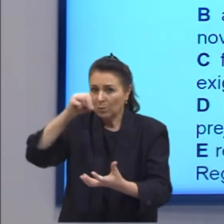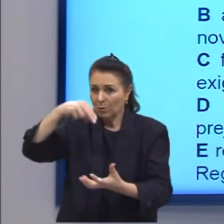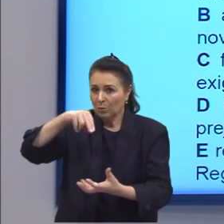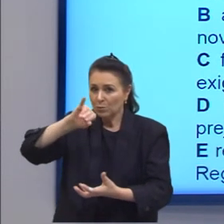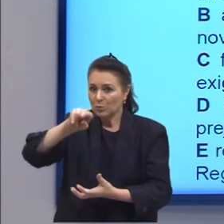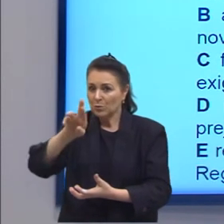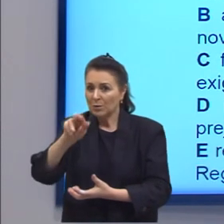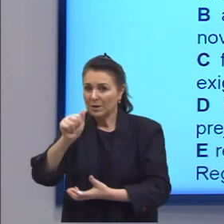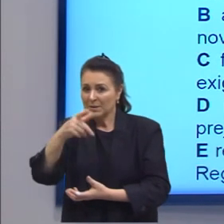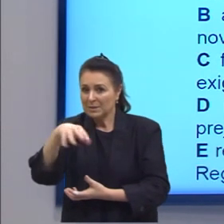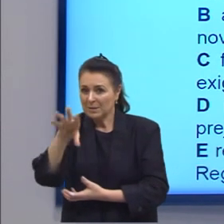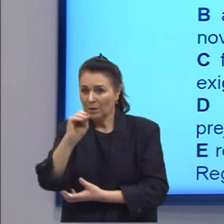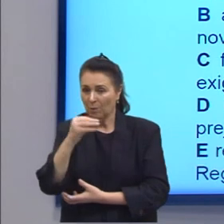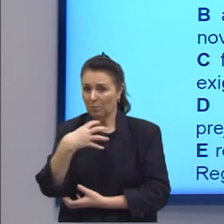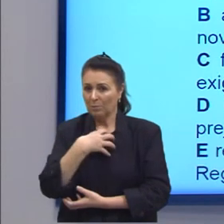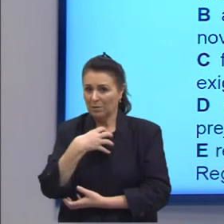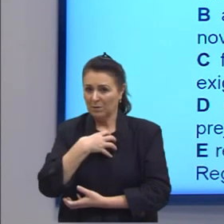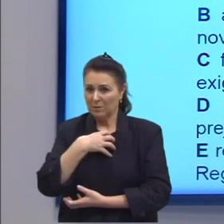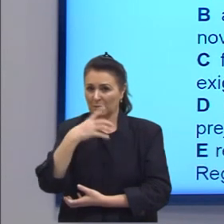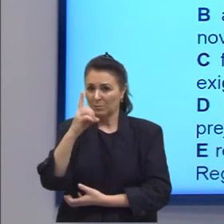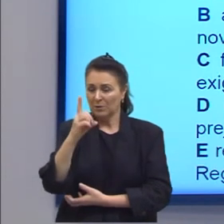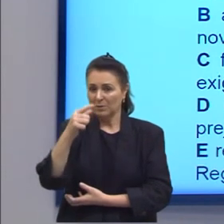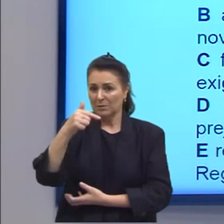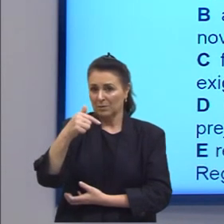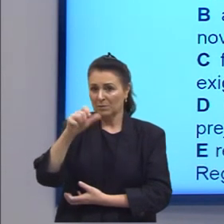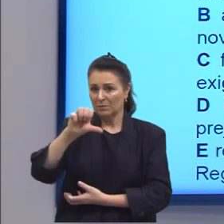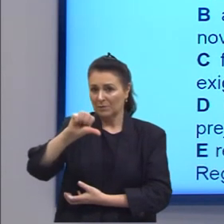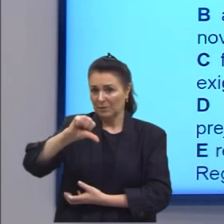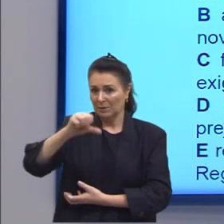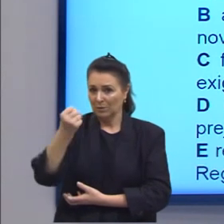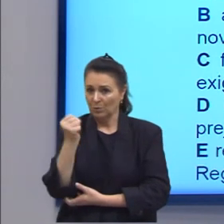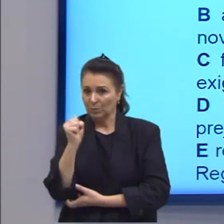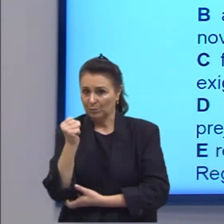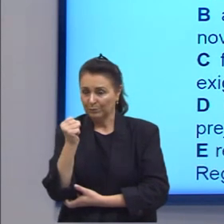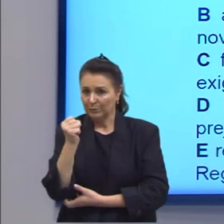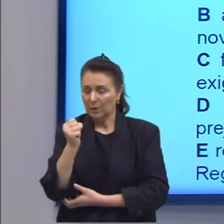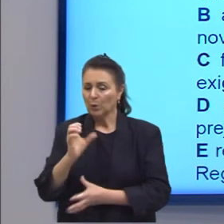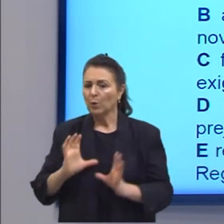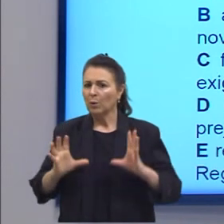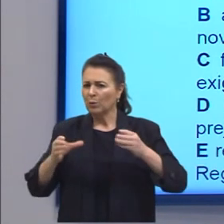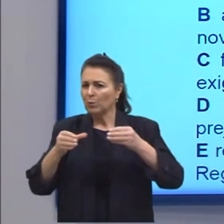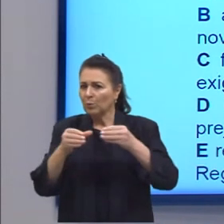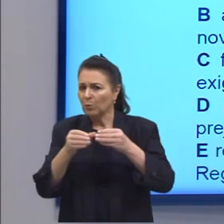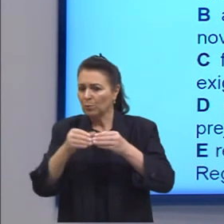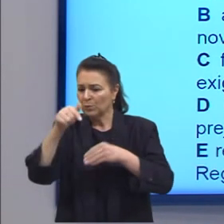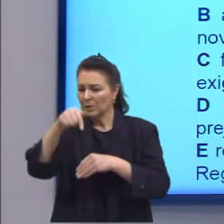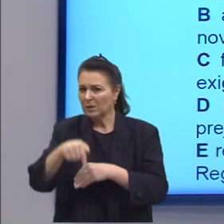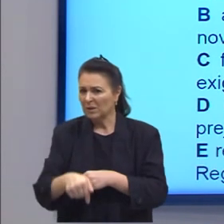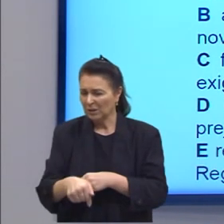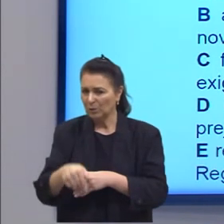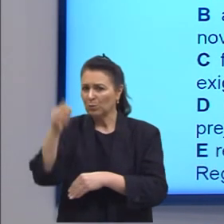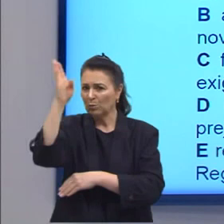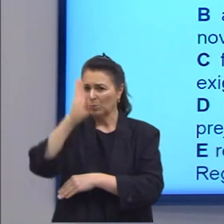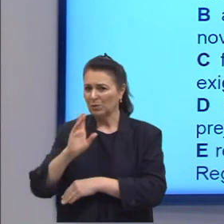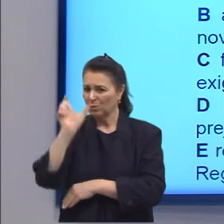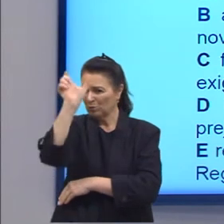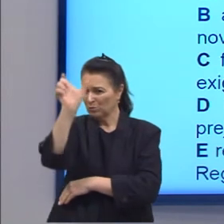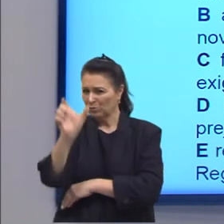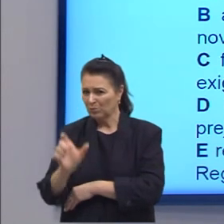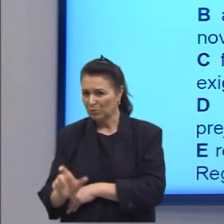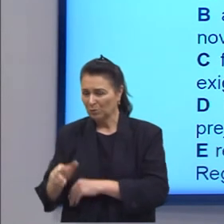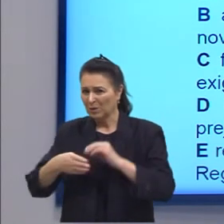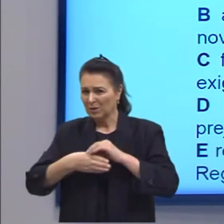Bahia em 1798 levaram setores da Elite Colonial brasileira a novas posturas uma